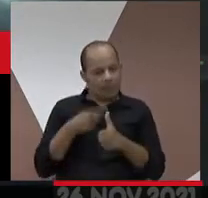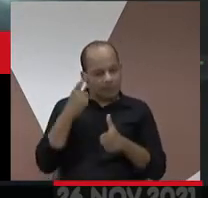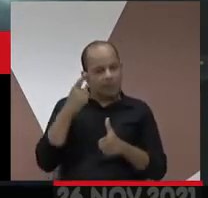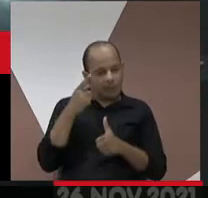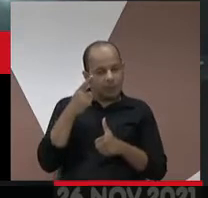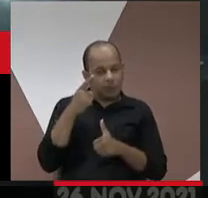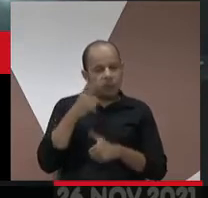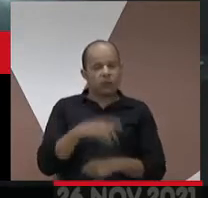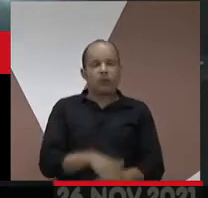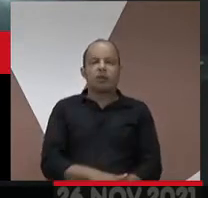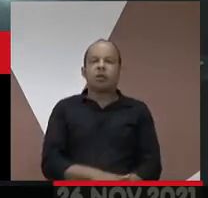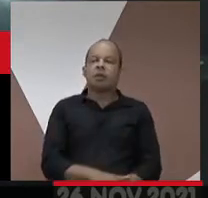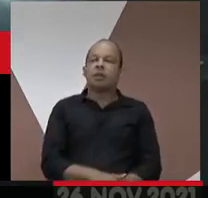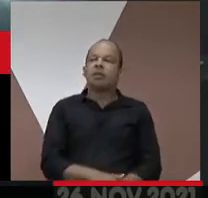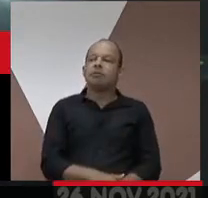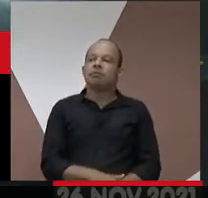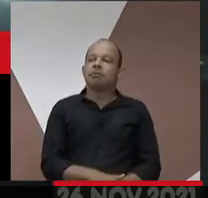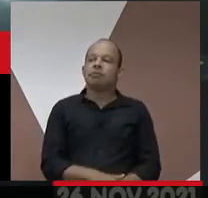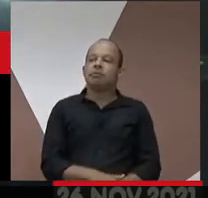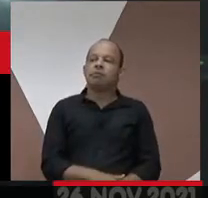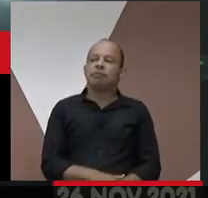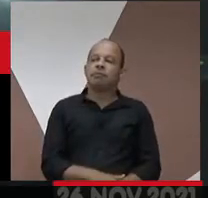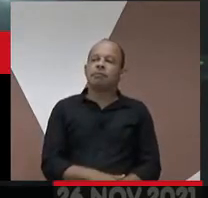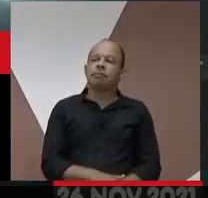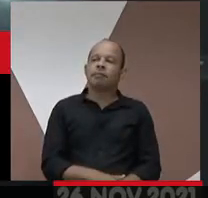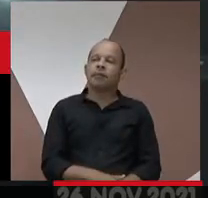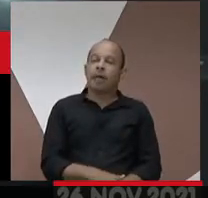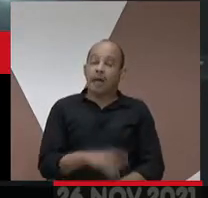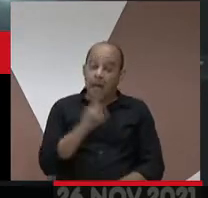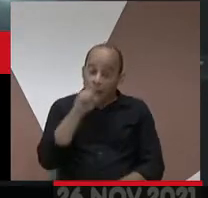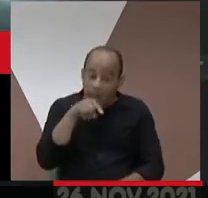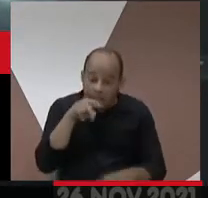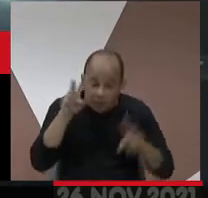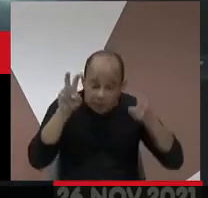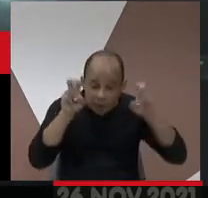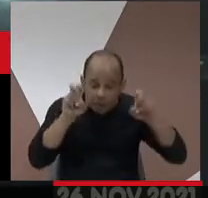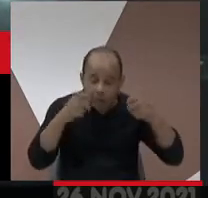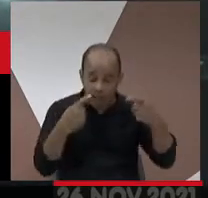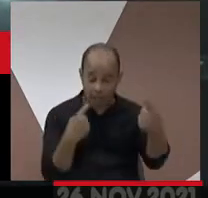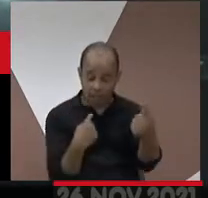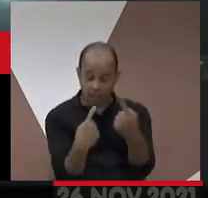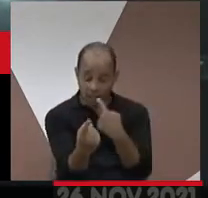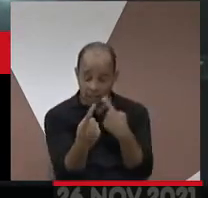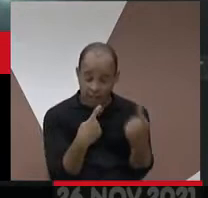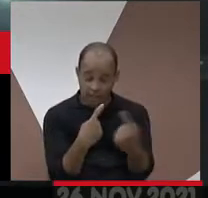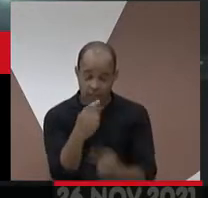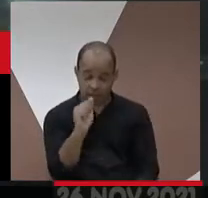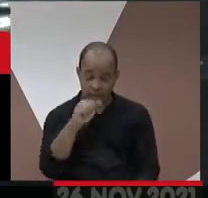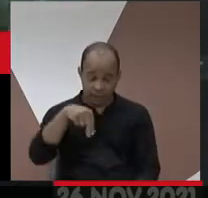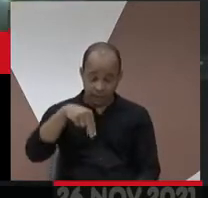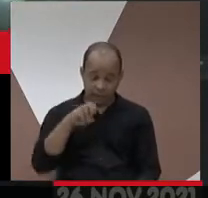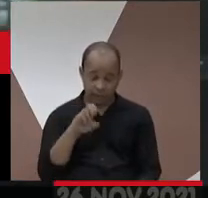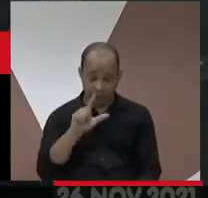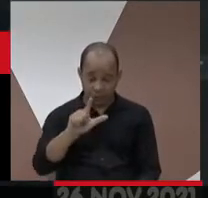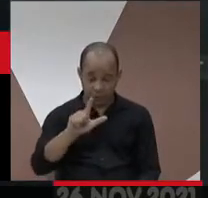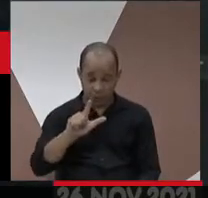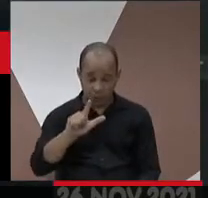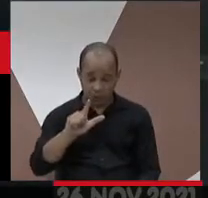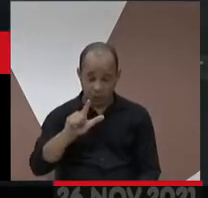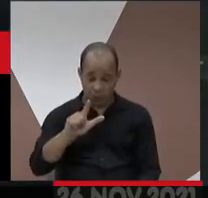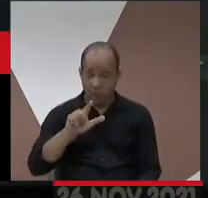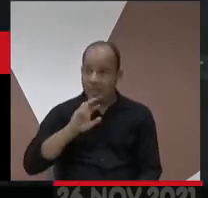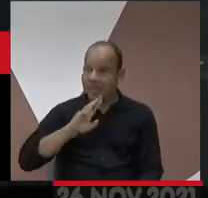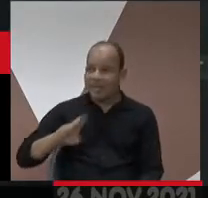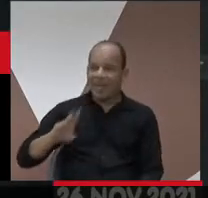estamos tratando de um rodoanel e não de um infraanel, não passando no meio